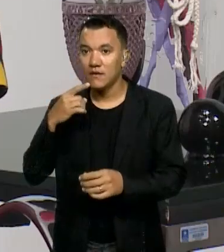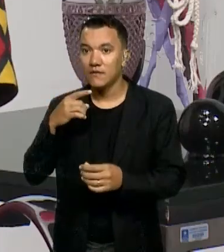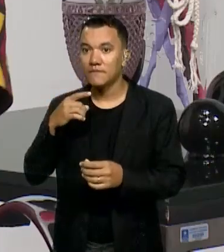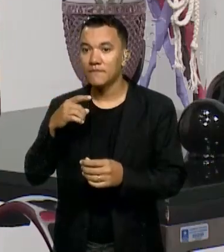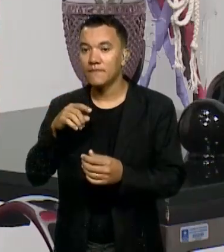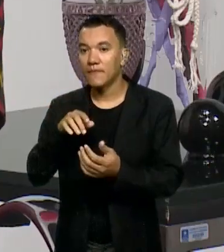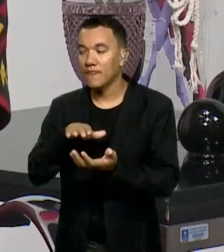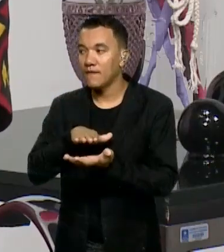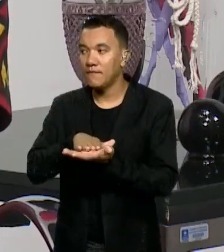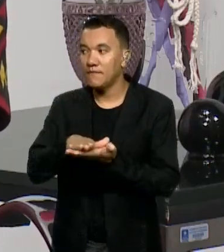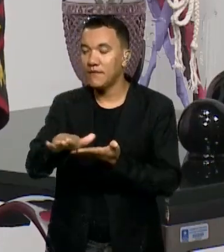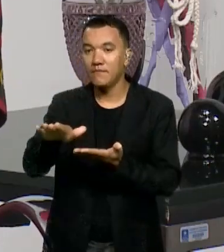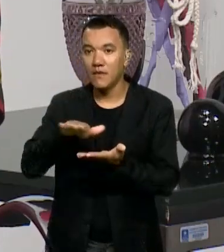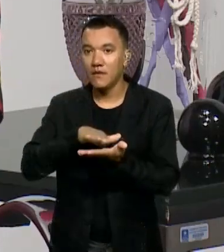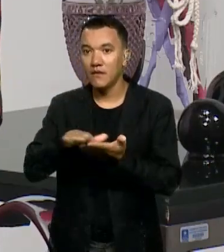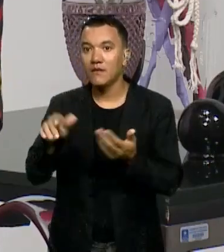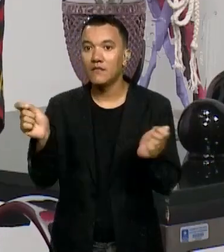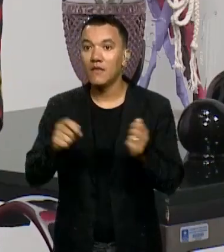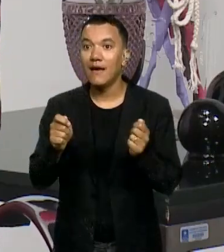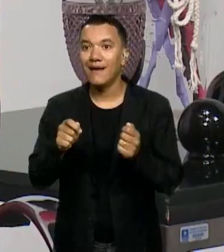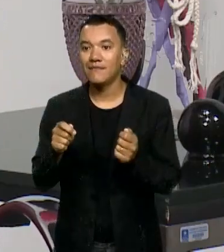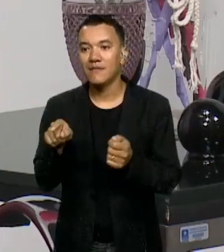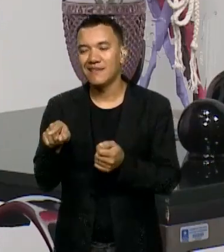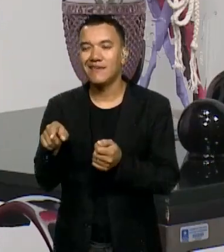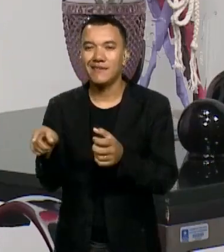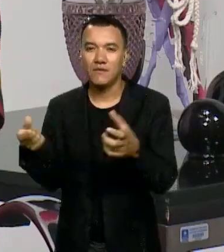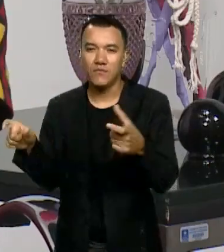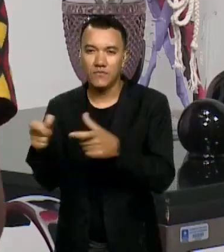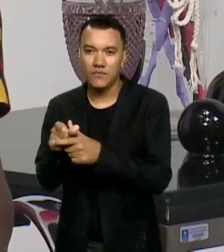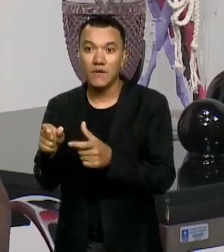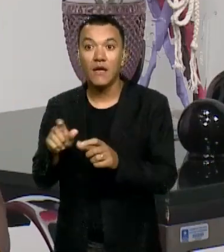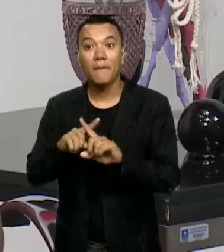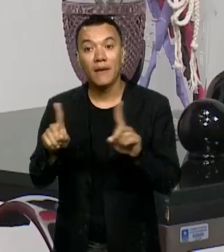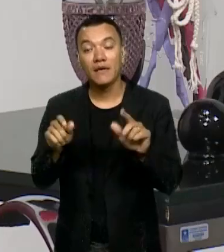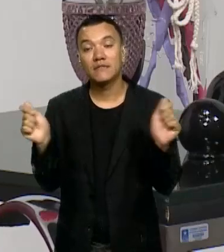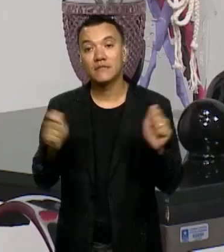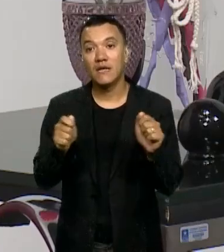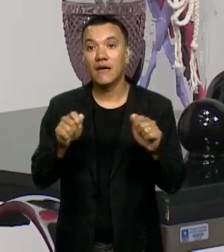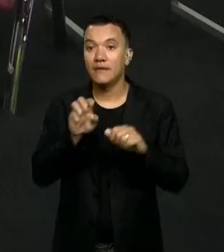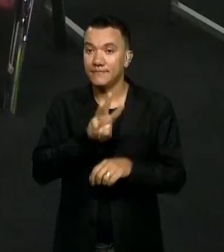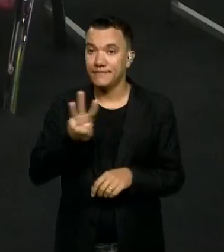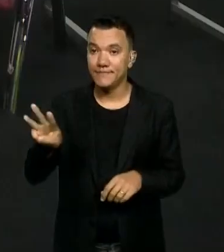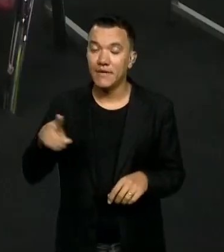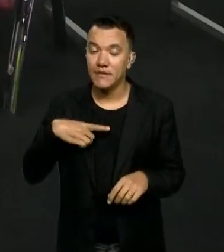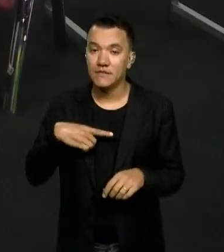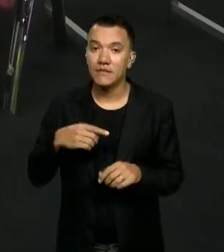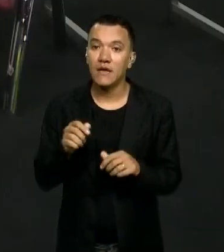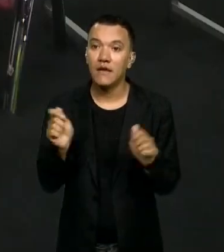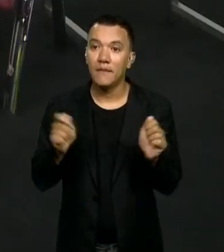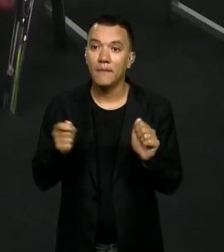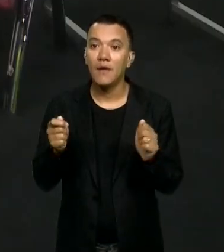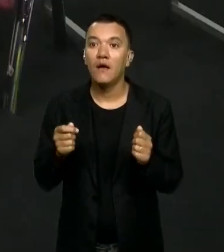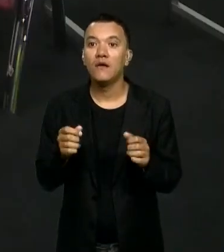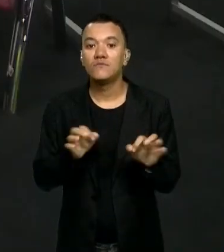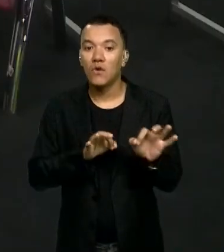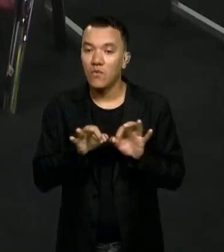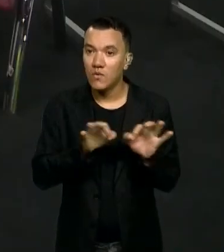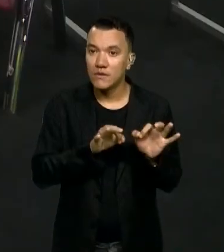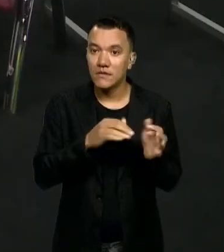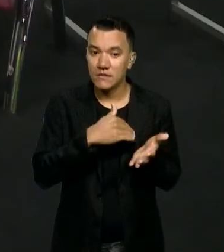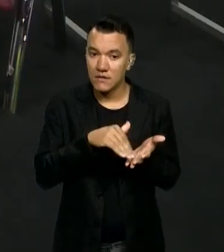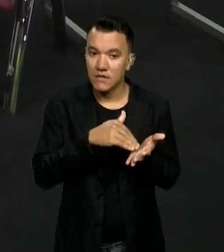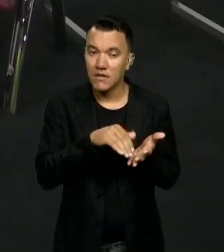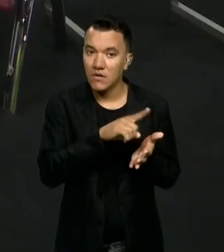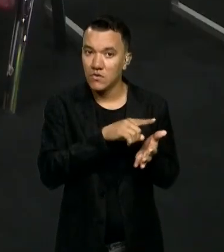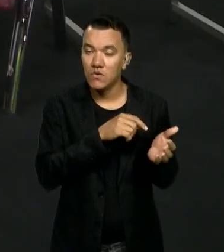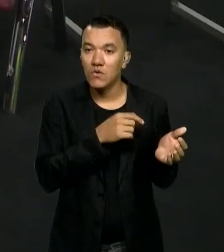foram feitas todas as distribuições, mas você pode acessar. Por enquanto, está sendo articulada a secretária, juntamente